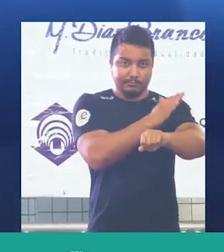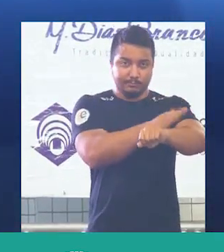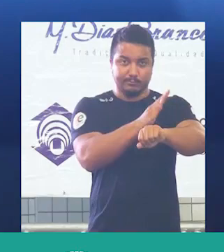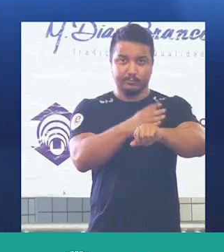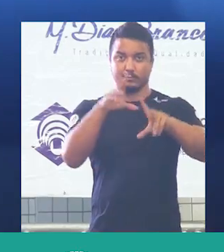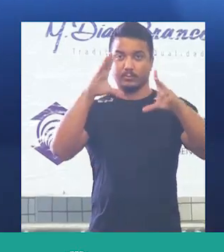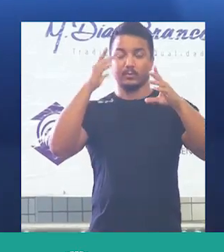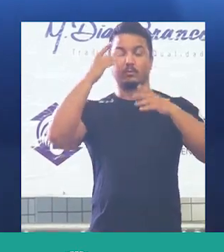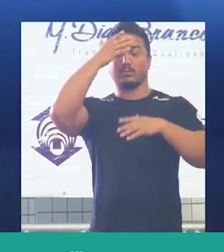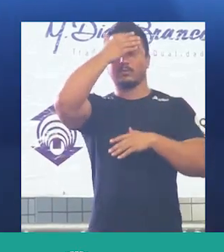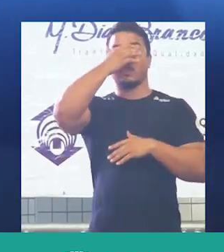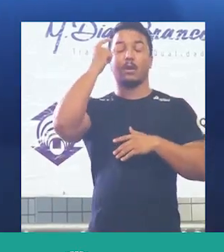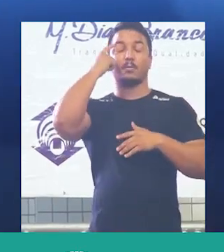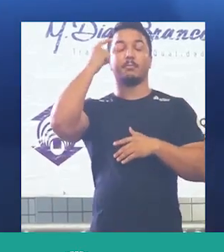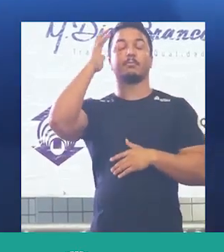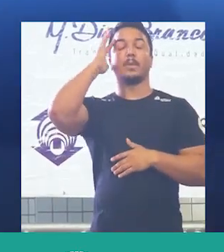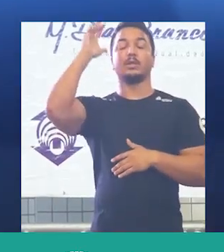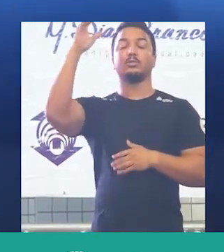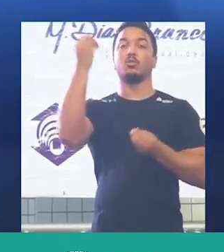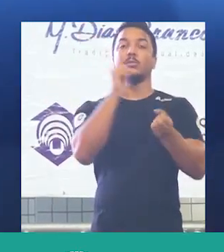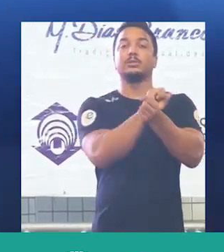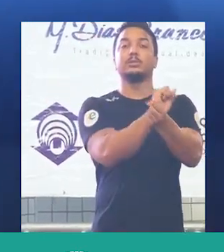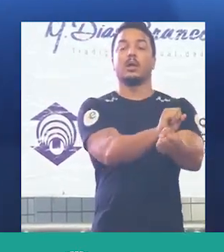Feche os olhos e imagine um escravo.